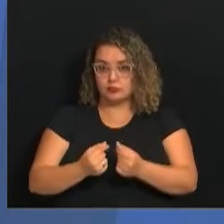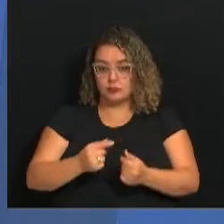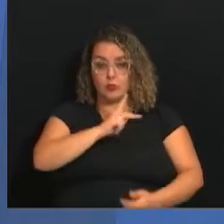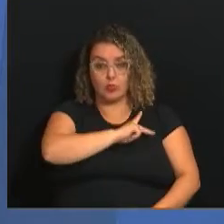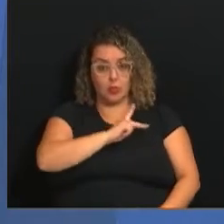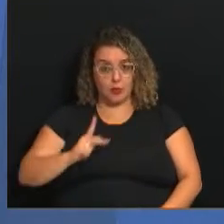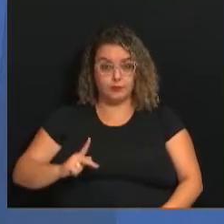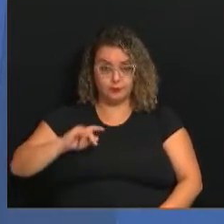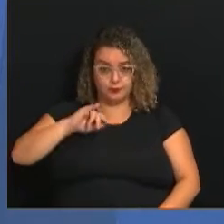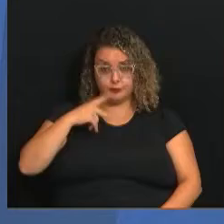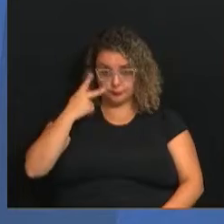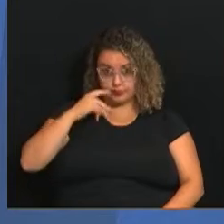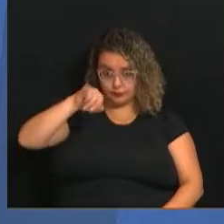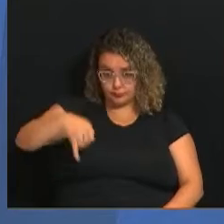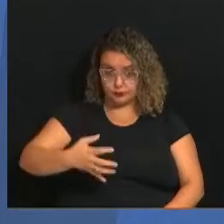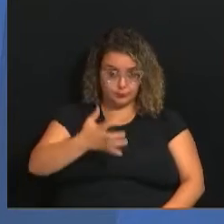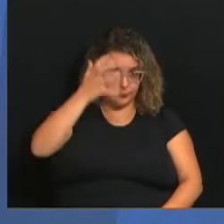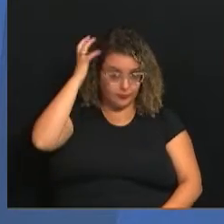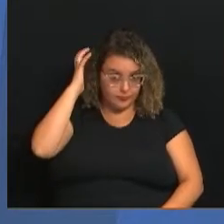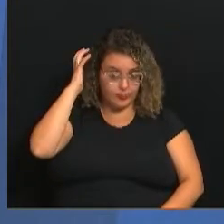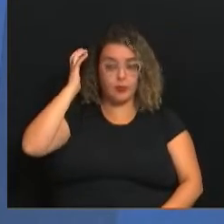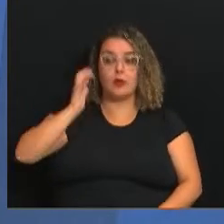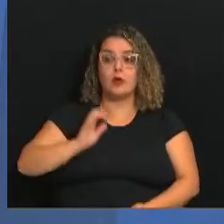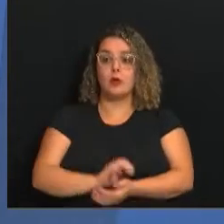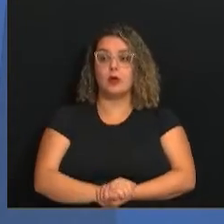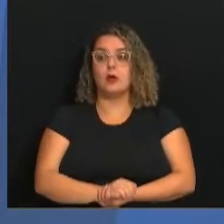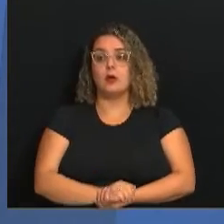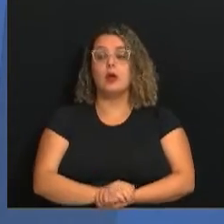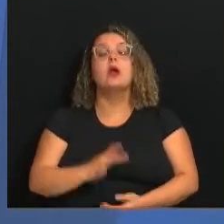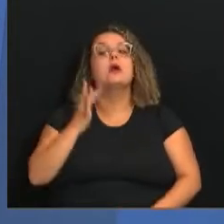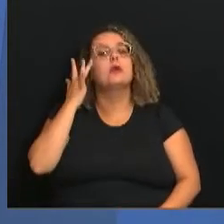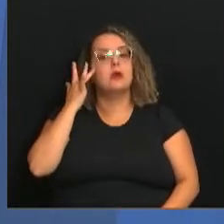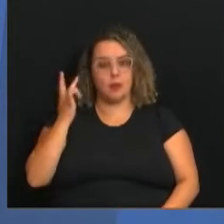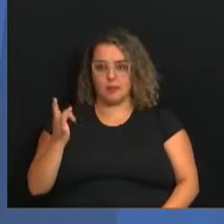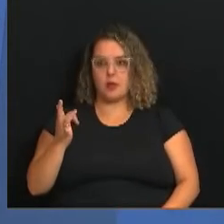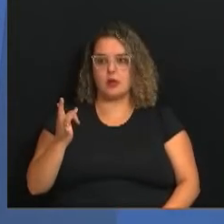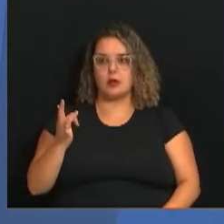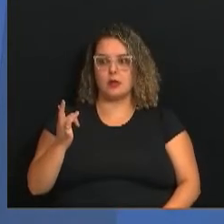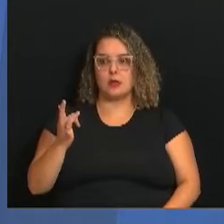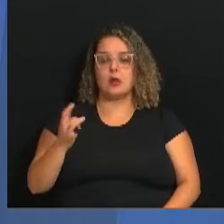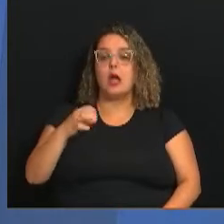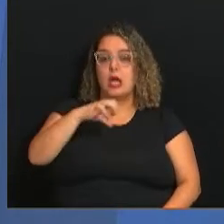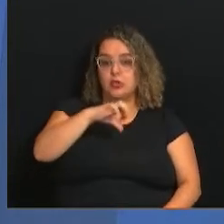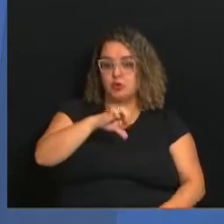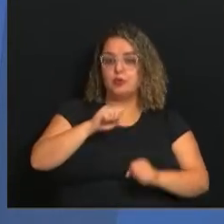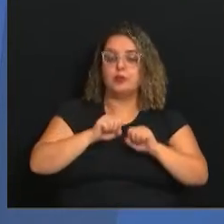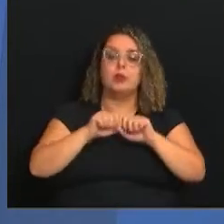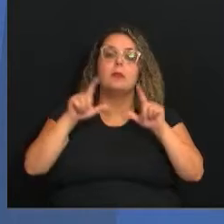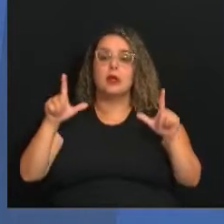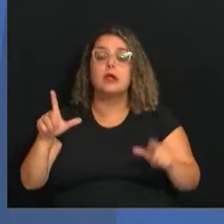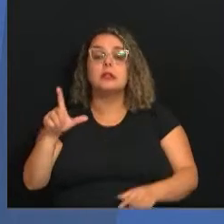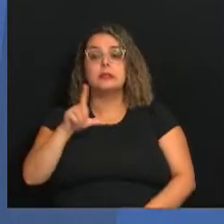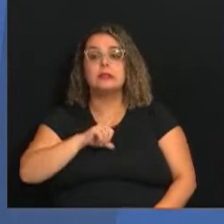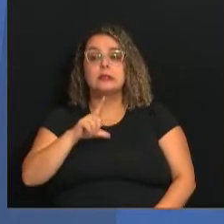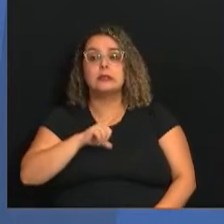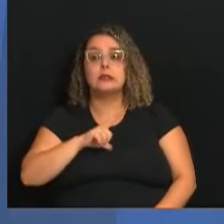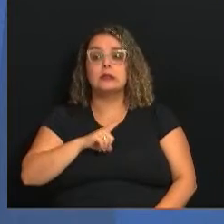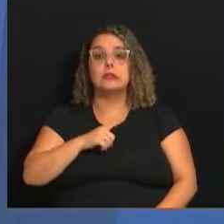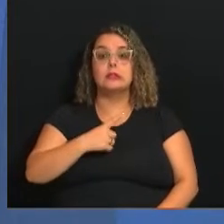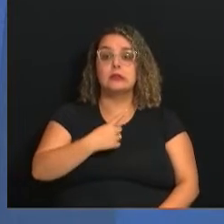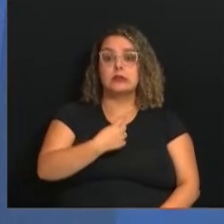da prefeitura, o número do atendimento ao cidadão, o número de ouvidoria, o endereço de e-mail da ouvidoria e